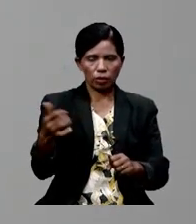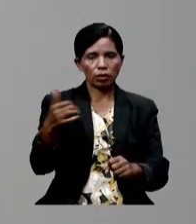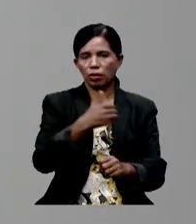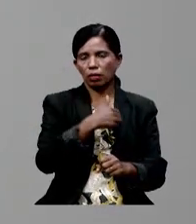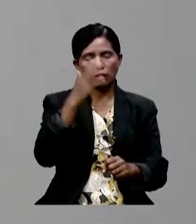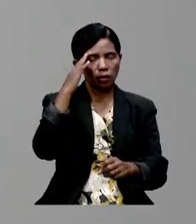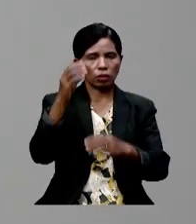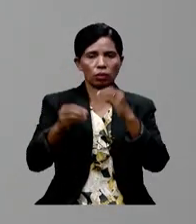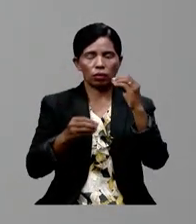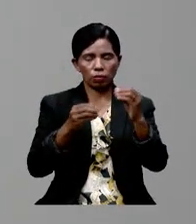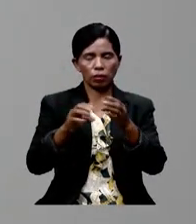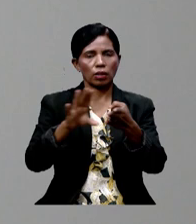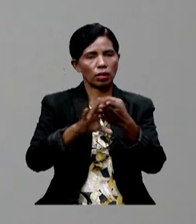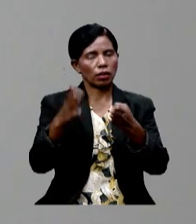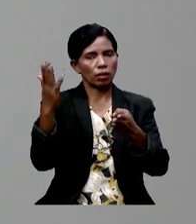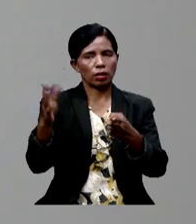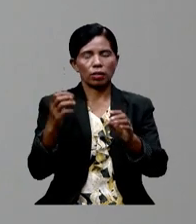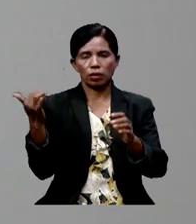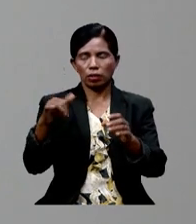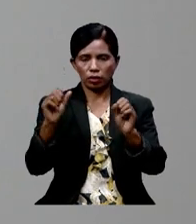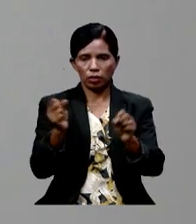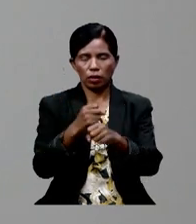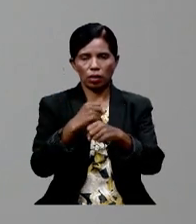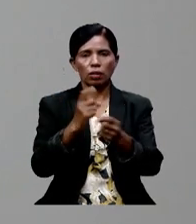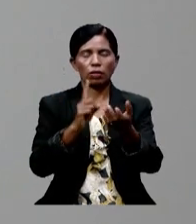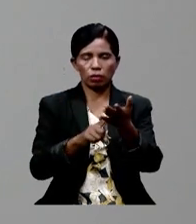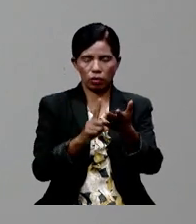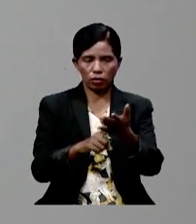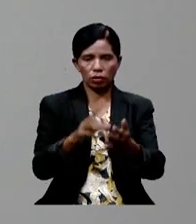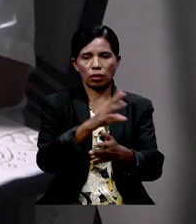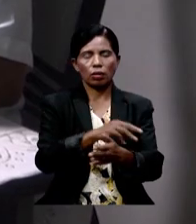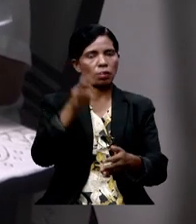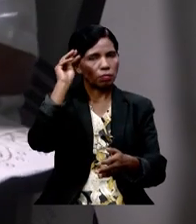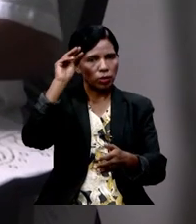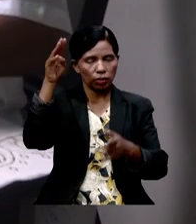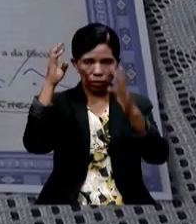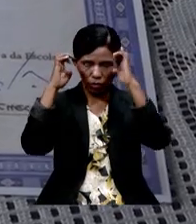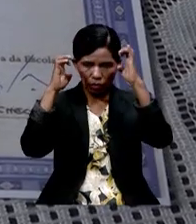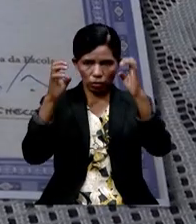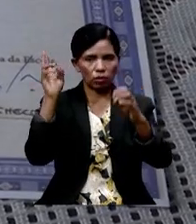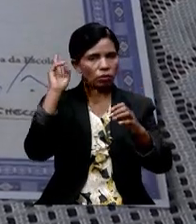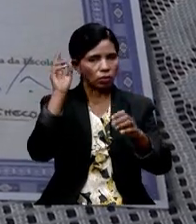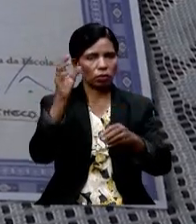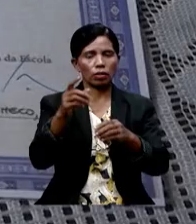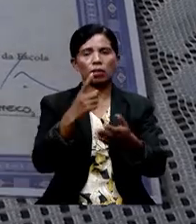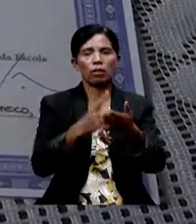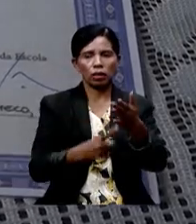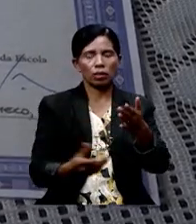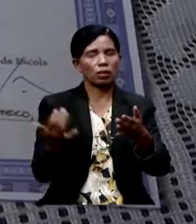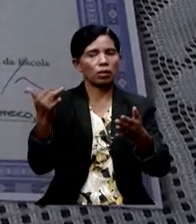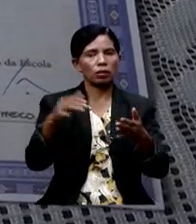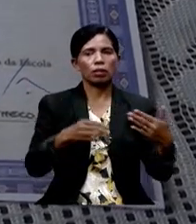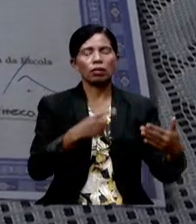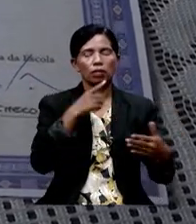atene com a despacho refere, não é se recerrar a discussão o Ministro da Educação, onde rona razão saída, mas